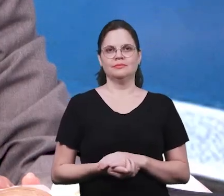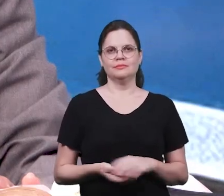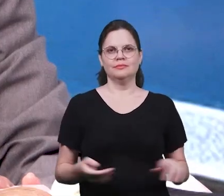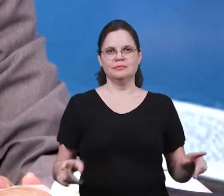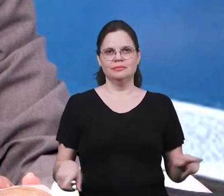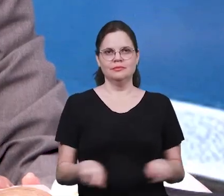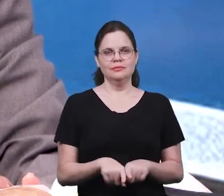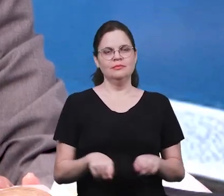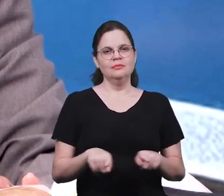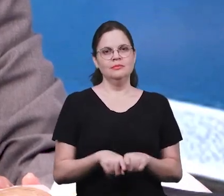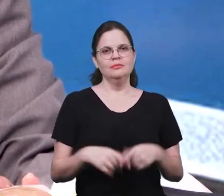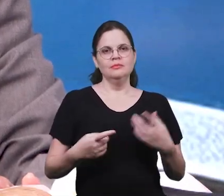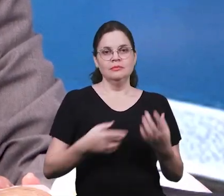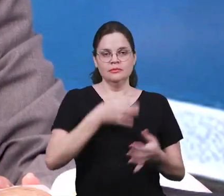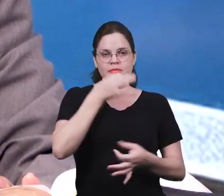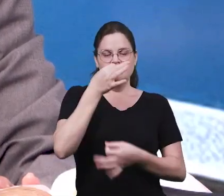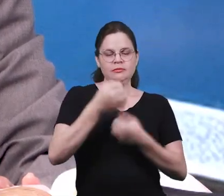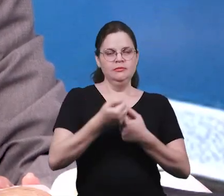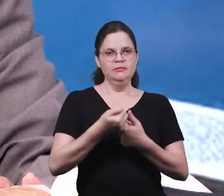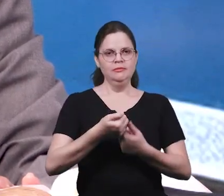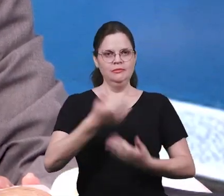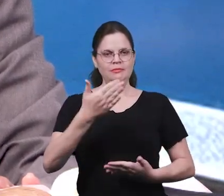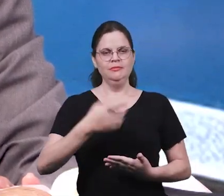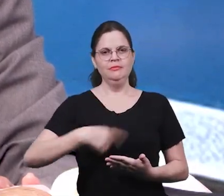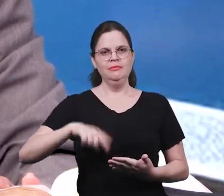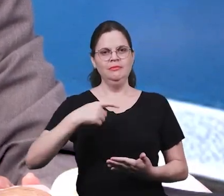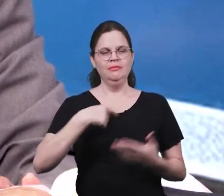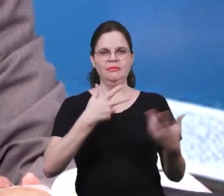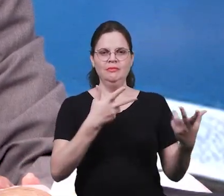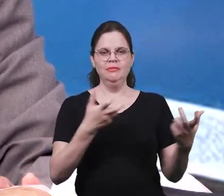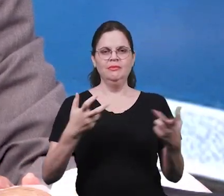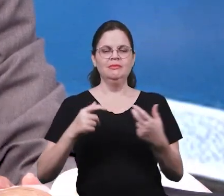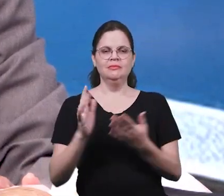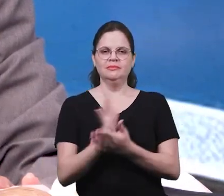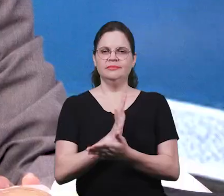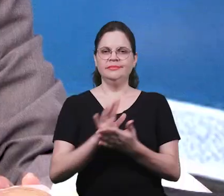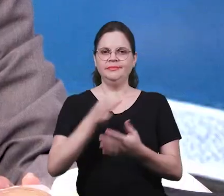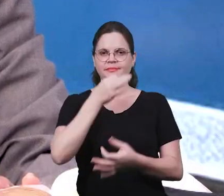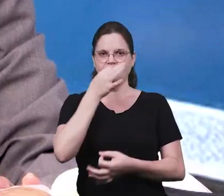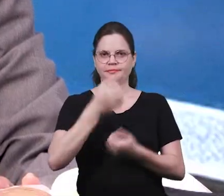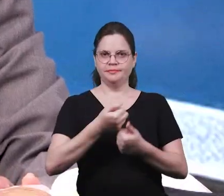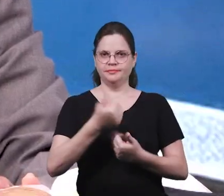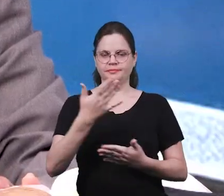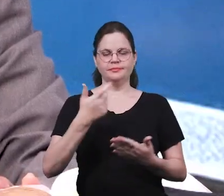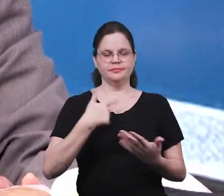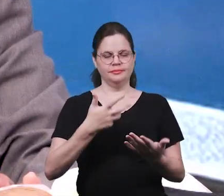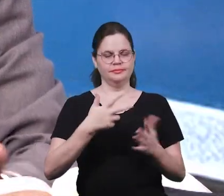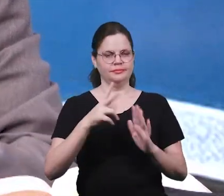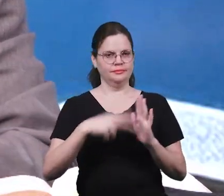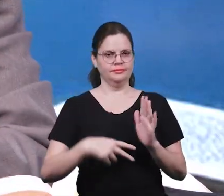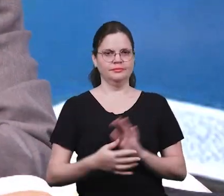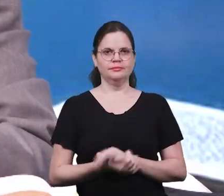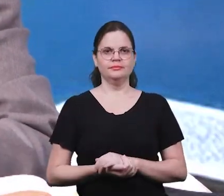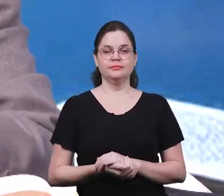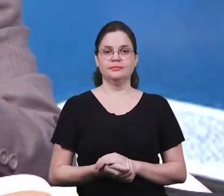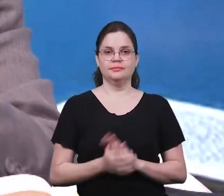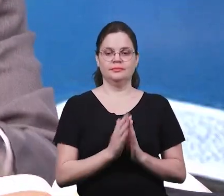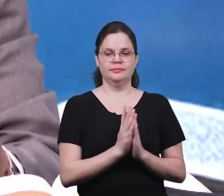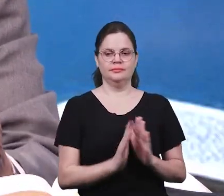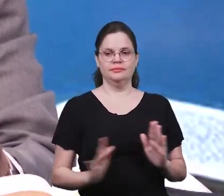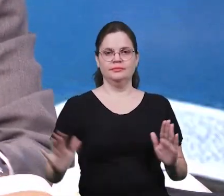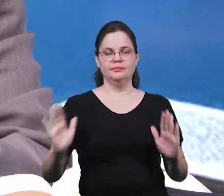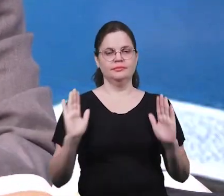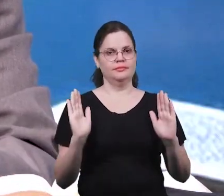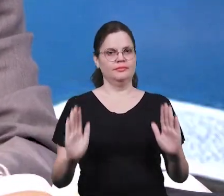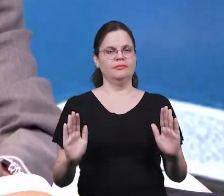têm deixado comentários. Nós vamos ver aqui alguns comentários que eu gostaria de ler aqui. E nós tivemos durante esse período, falando